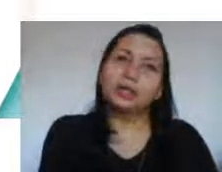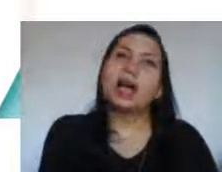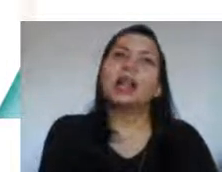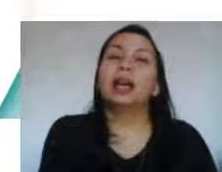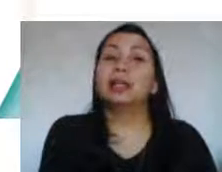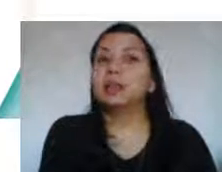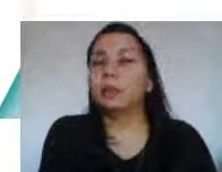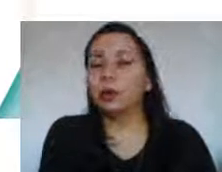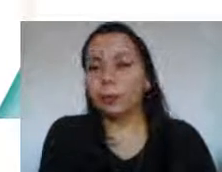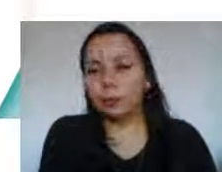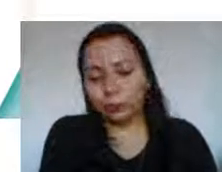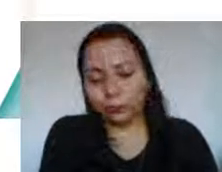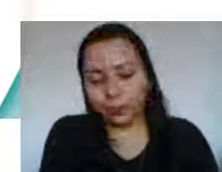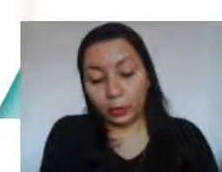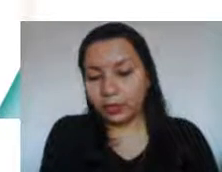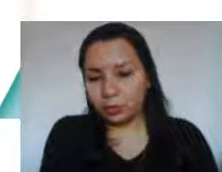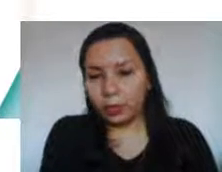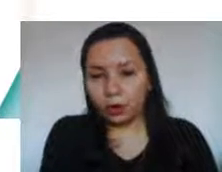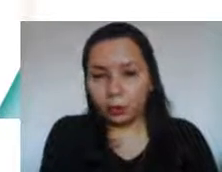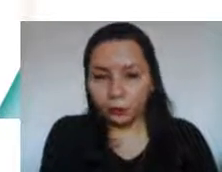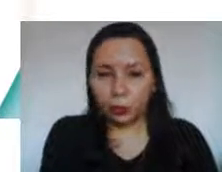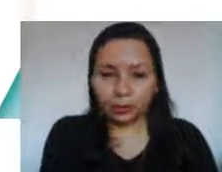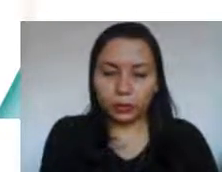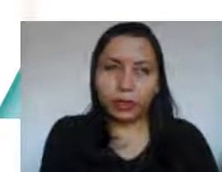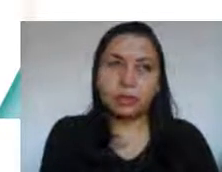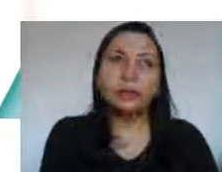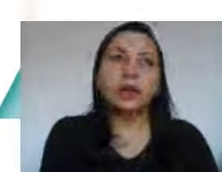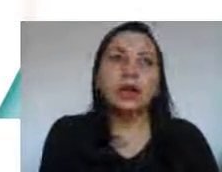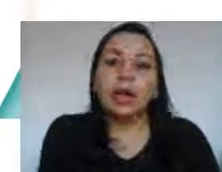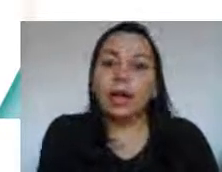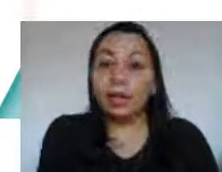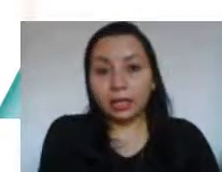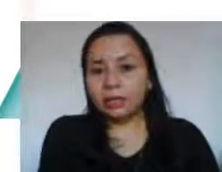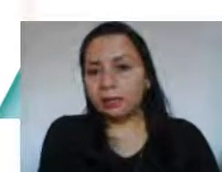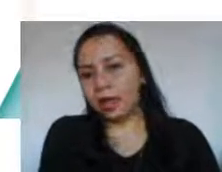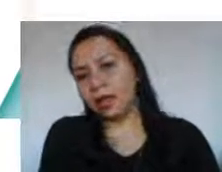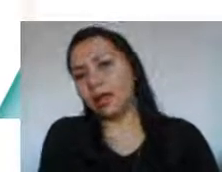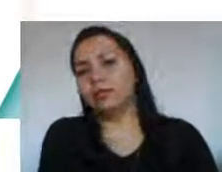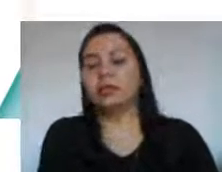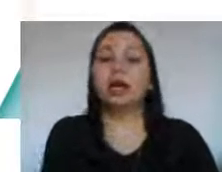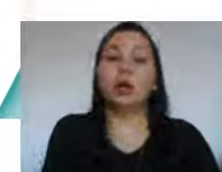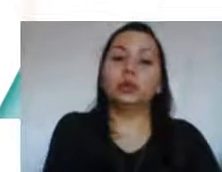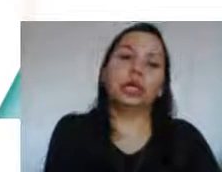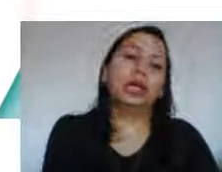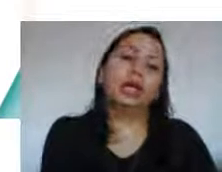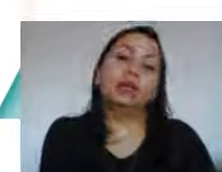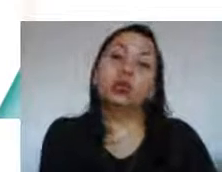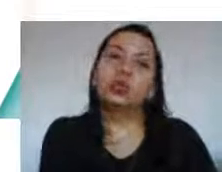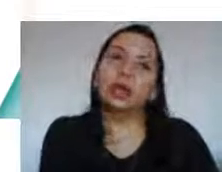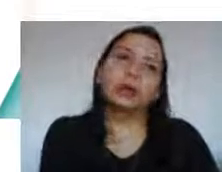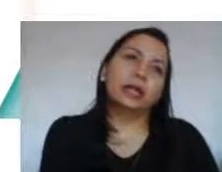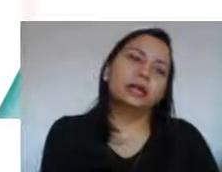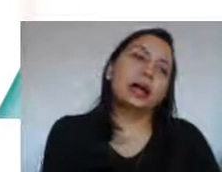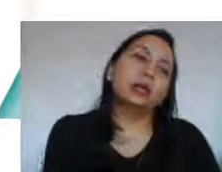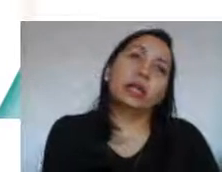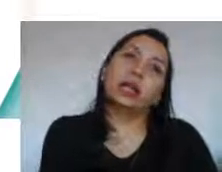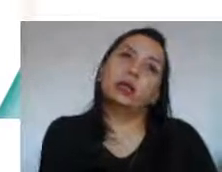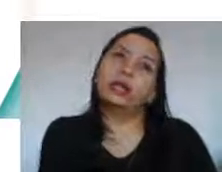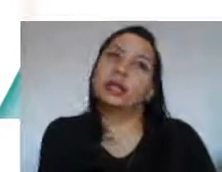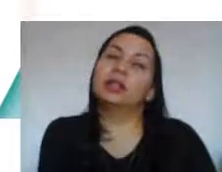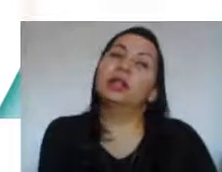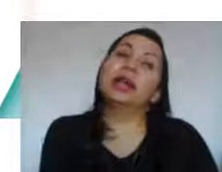pequena escala, elas têm uma preocupação maior com a natureza. Ele tem a visão de que tudo está conectado,